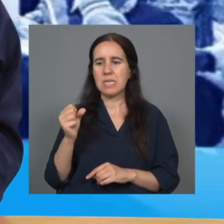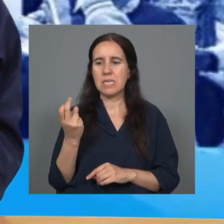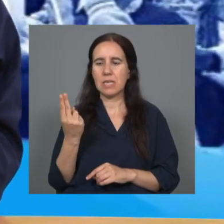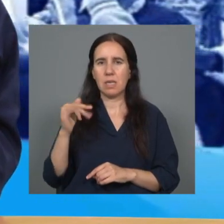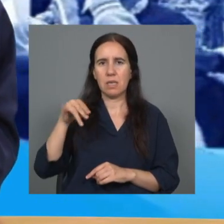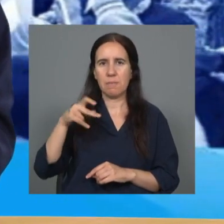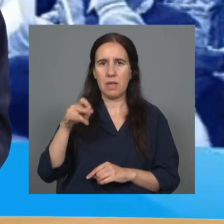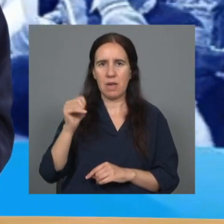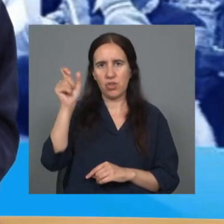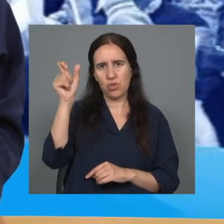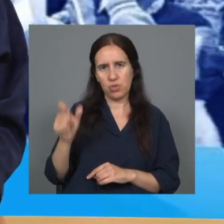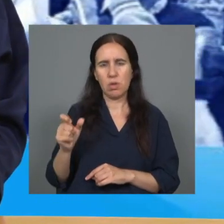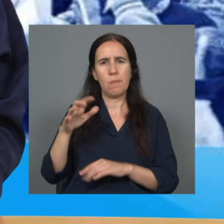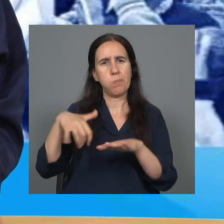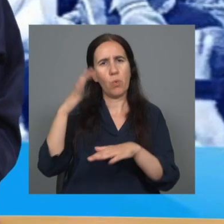instituições,